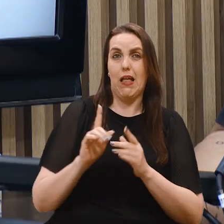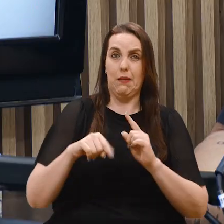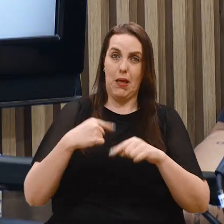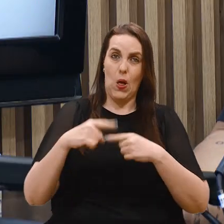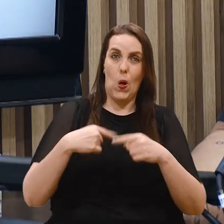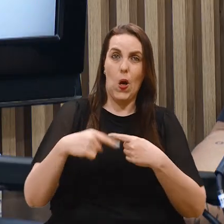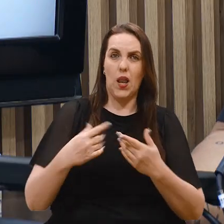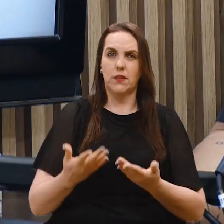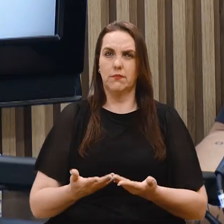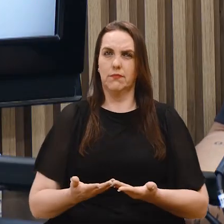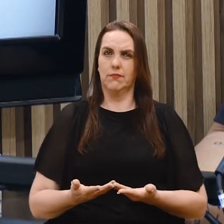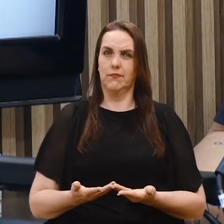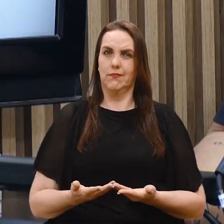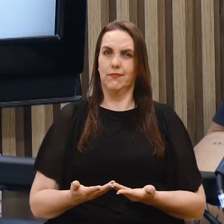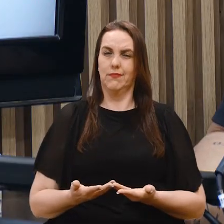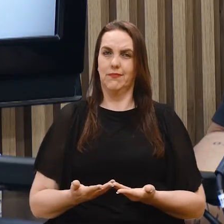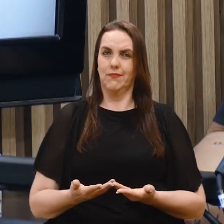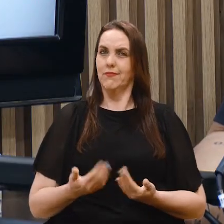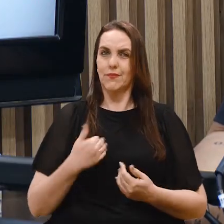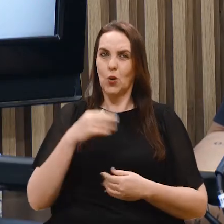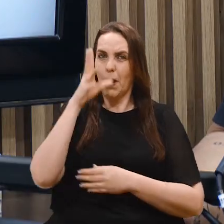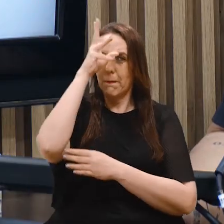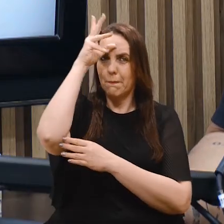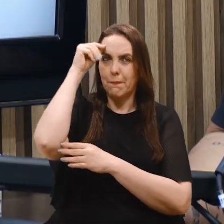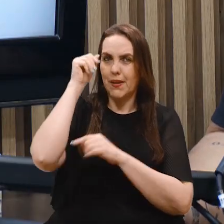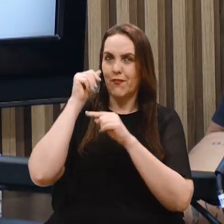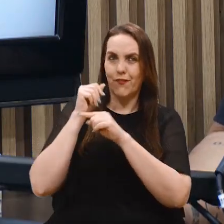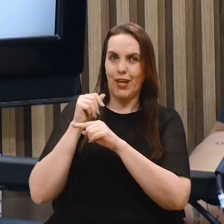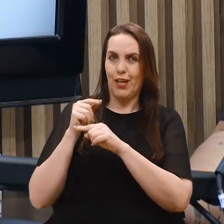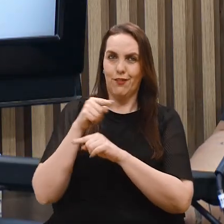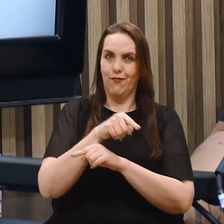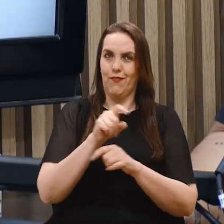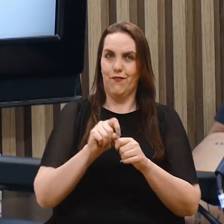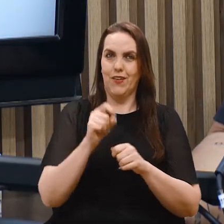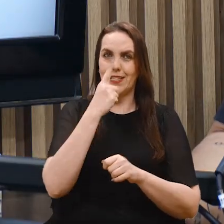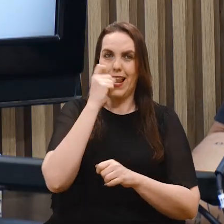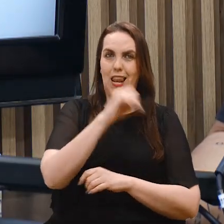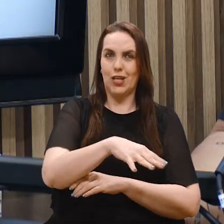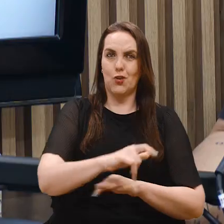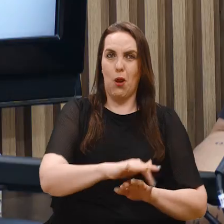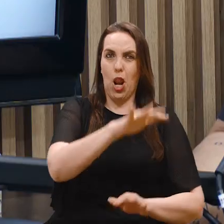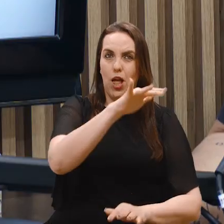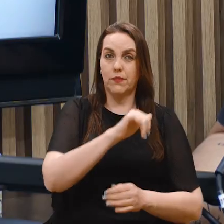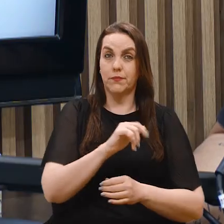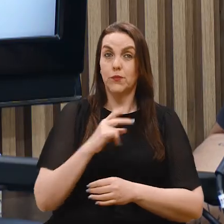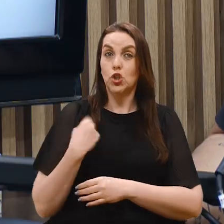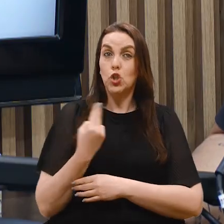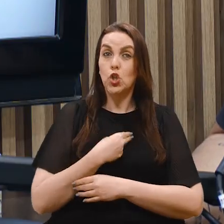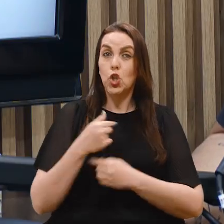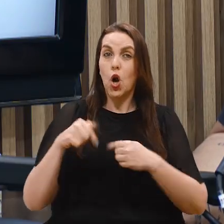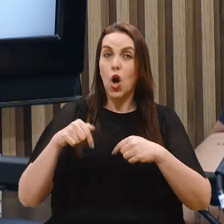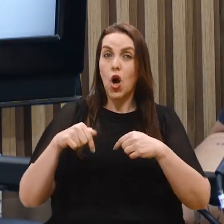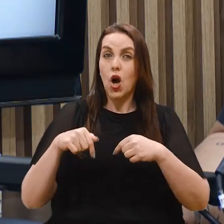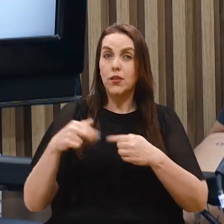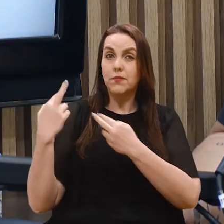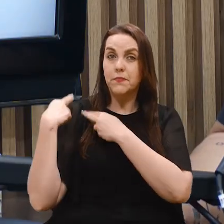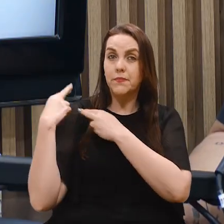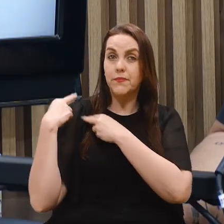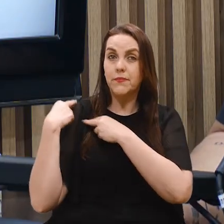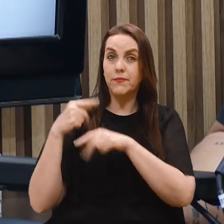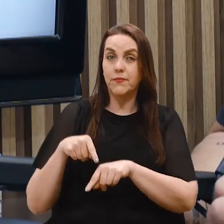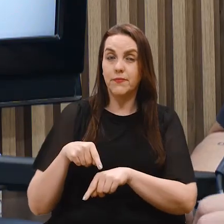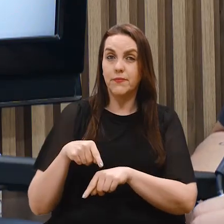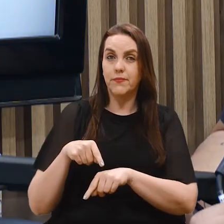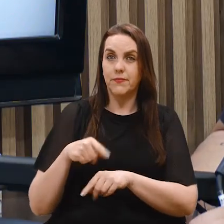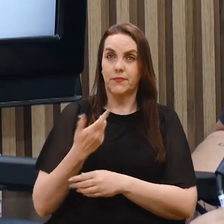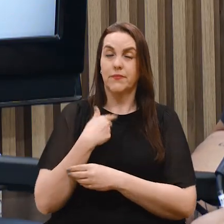sei o quê. Gente, não foi o prefeito que foi lá e colocou o lixo. É a nossa parte, entendeu? E a gente